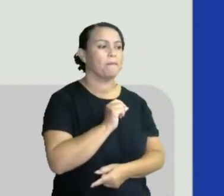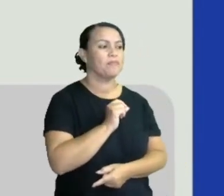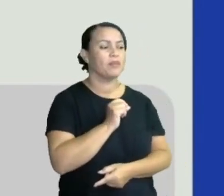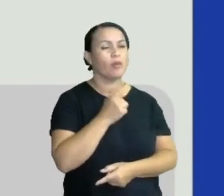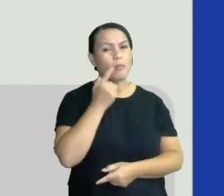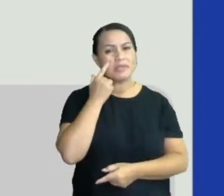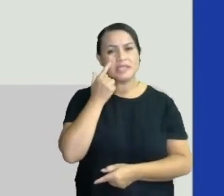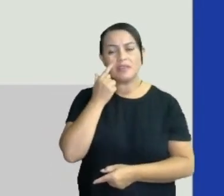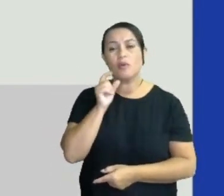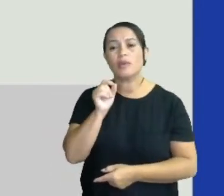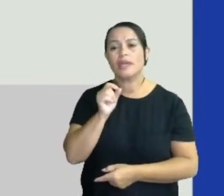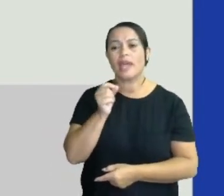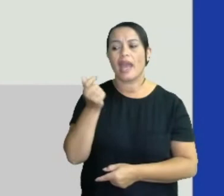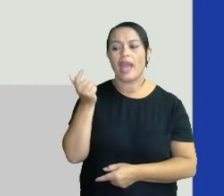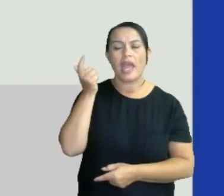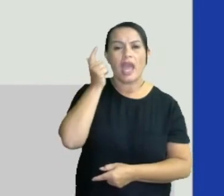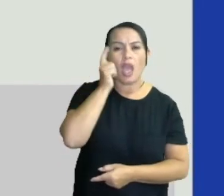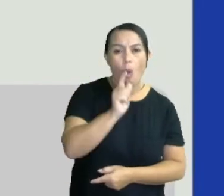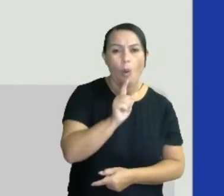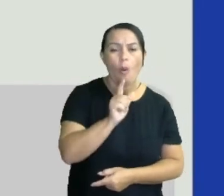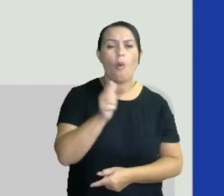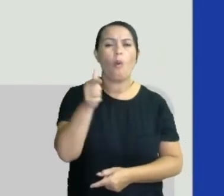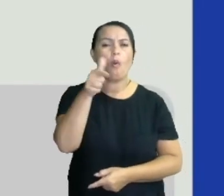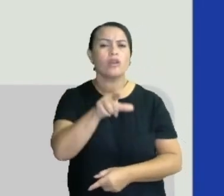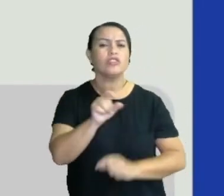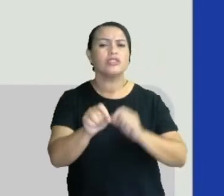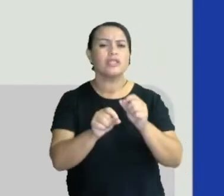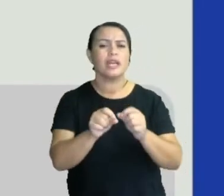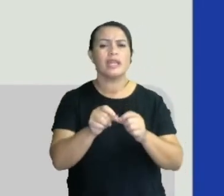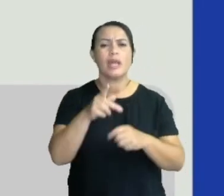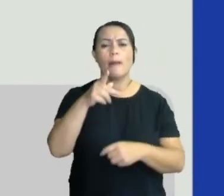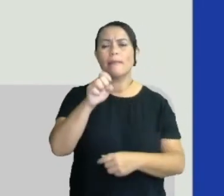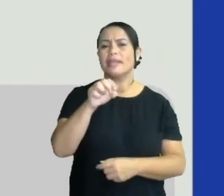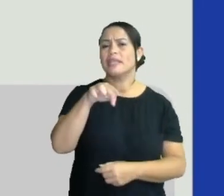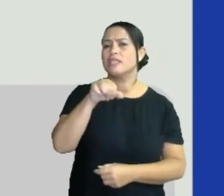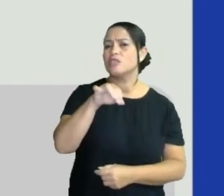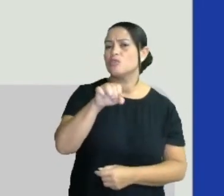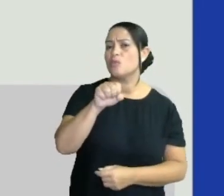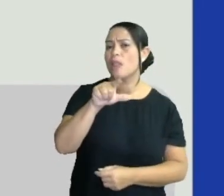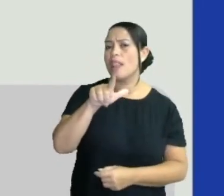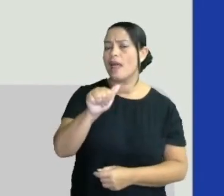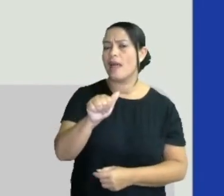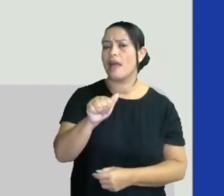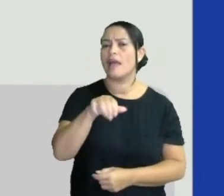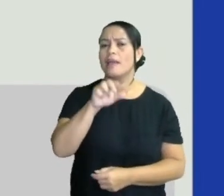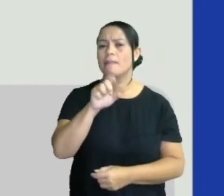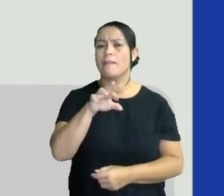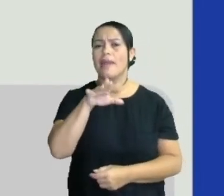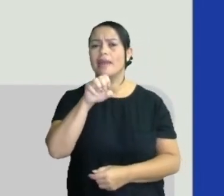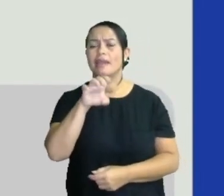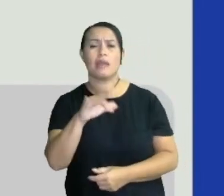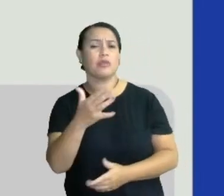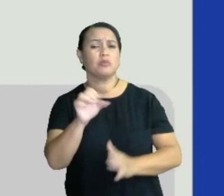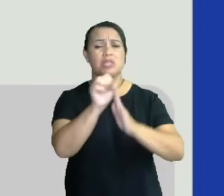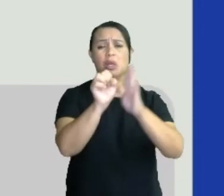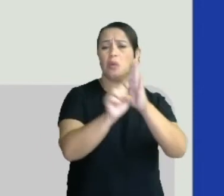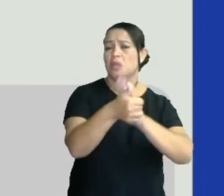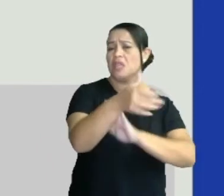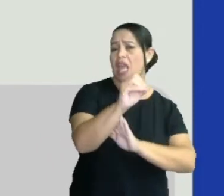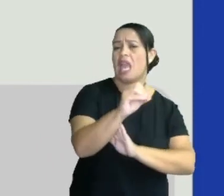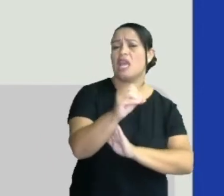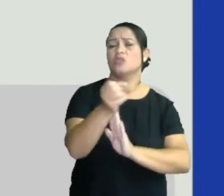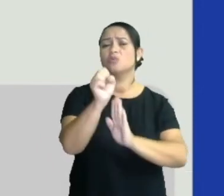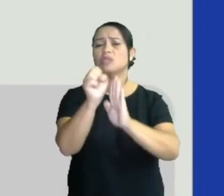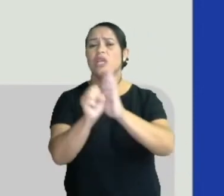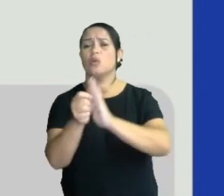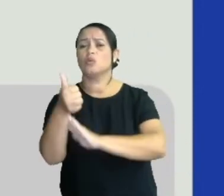dessa reconquista da Península Ibérica ao longo do tempo, no século X, no século XII e